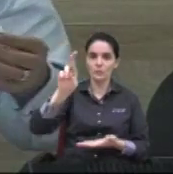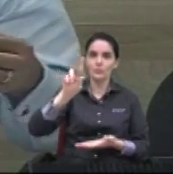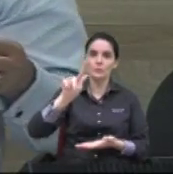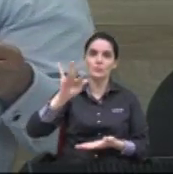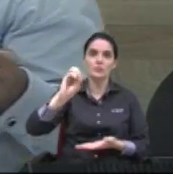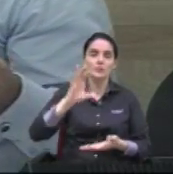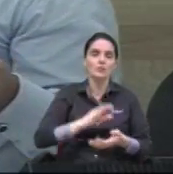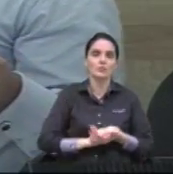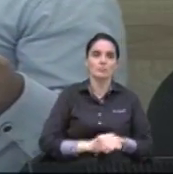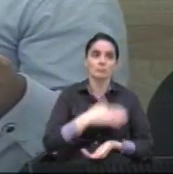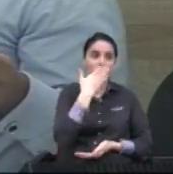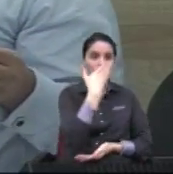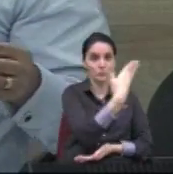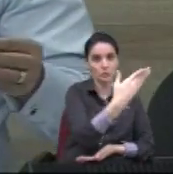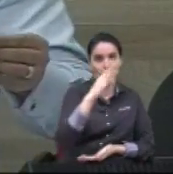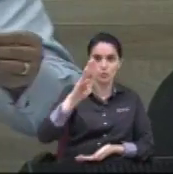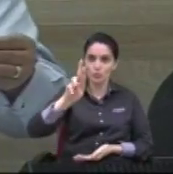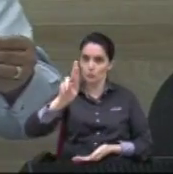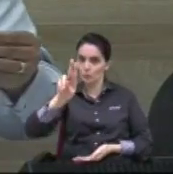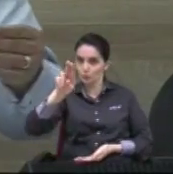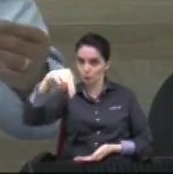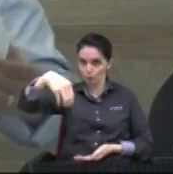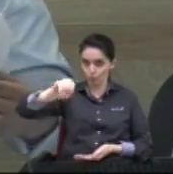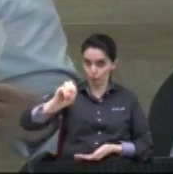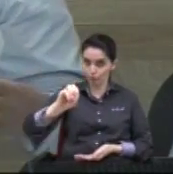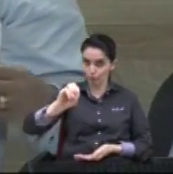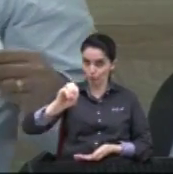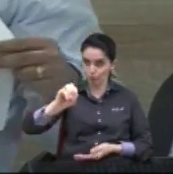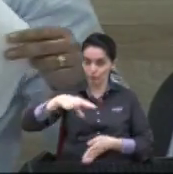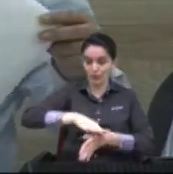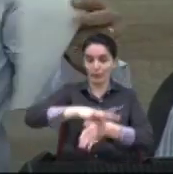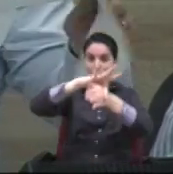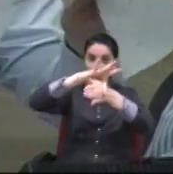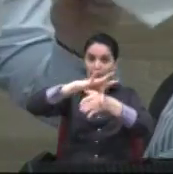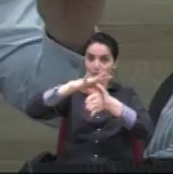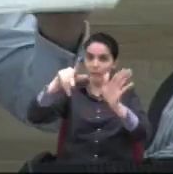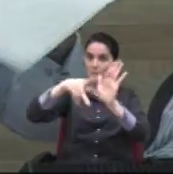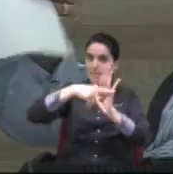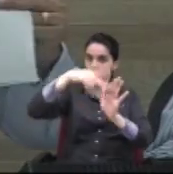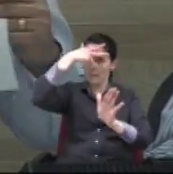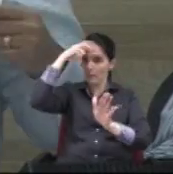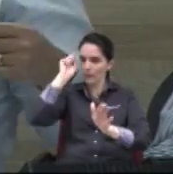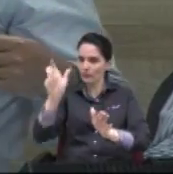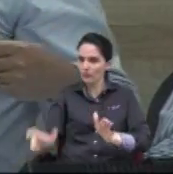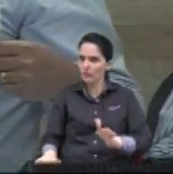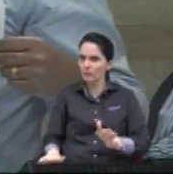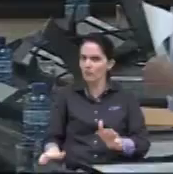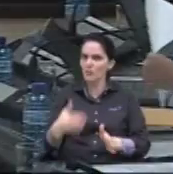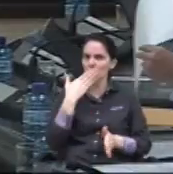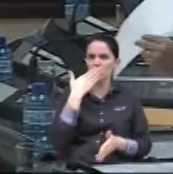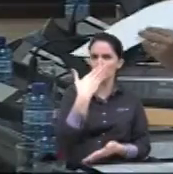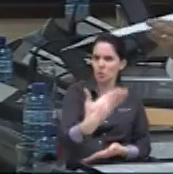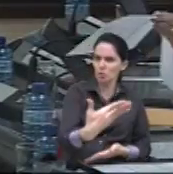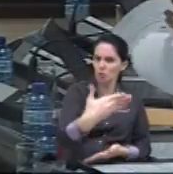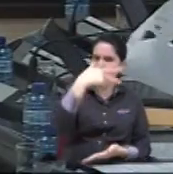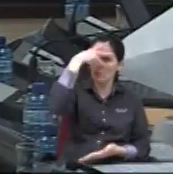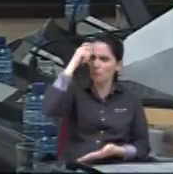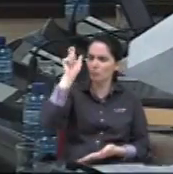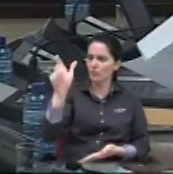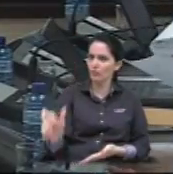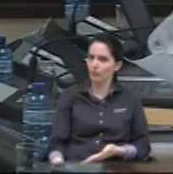ao vereador Bruno Bortolan, que é o líder do prefeito, que pedisse que ele enviasse para